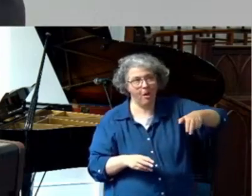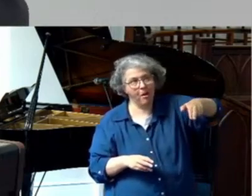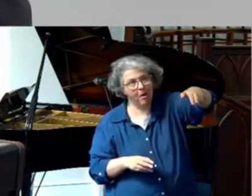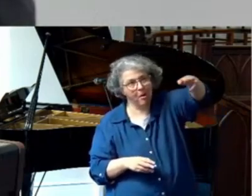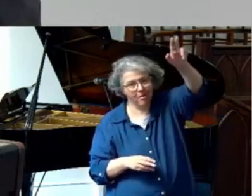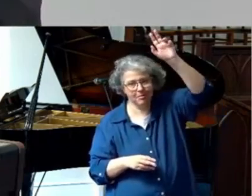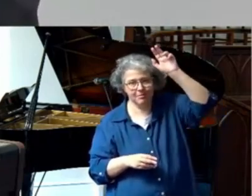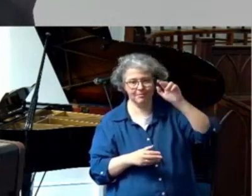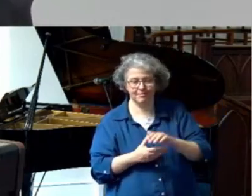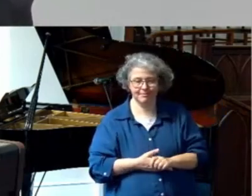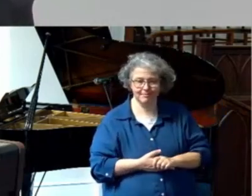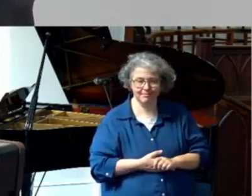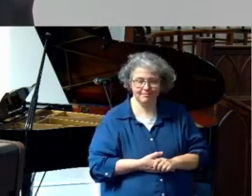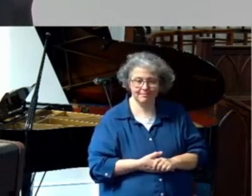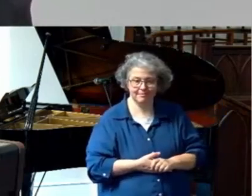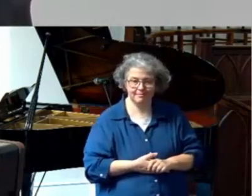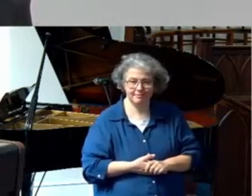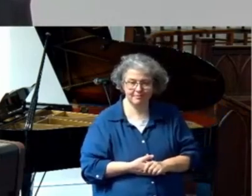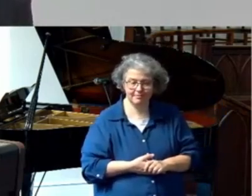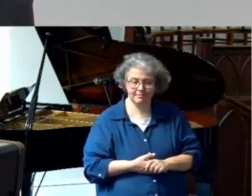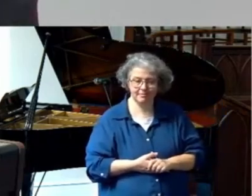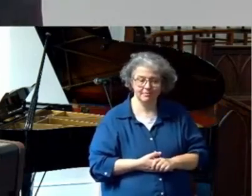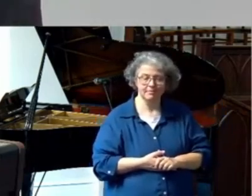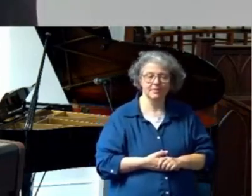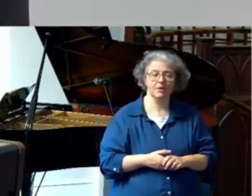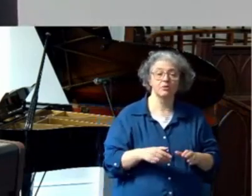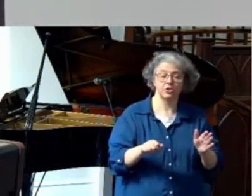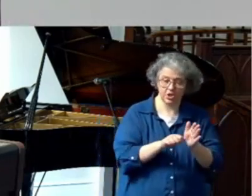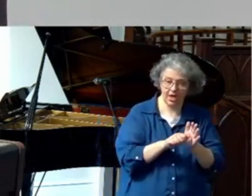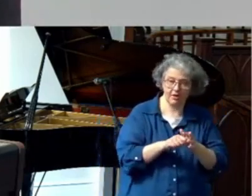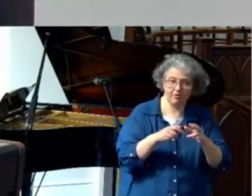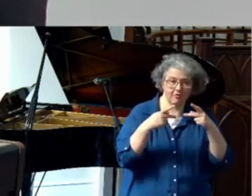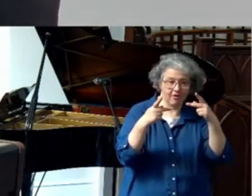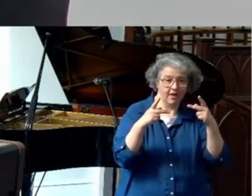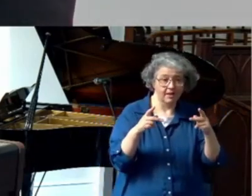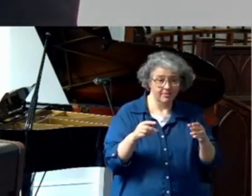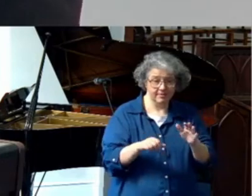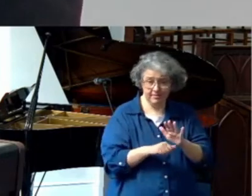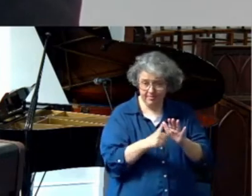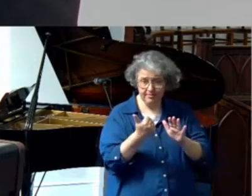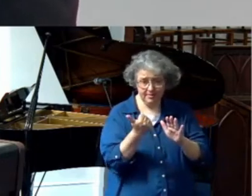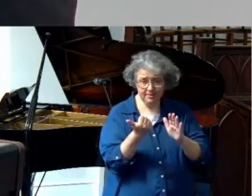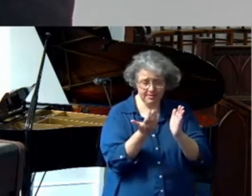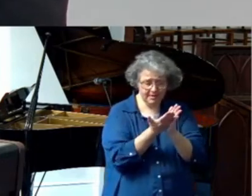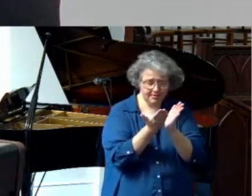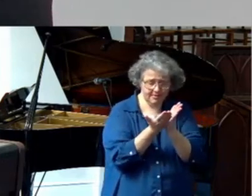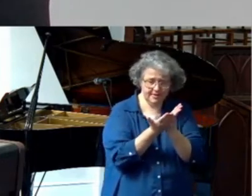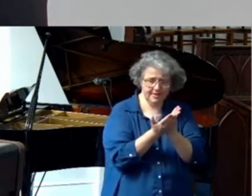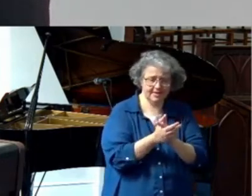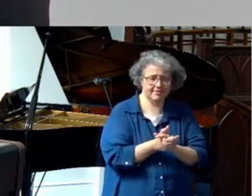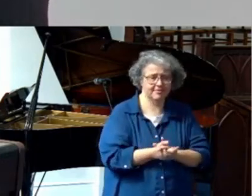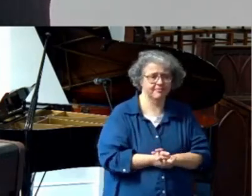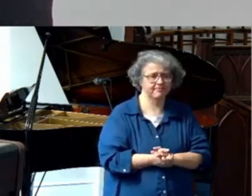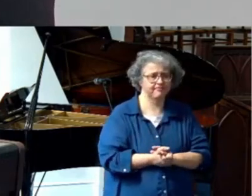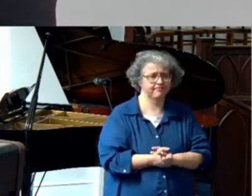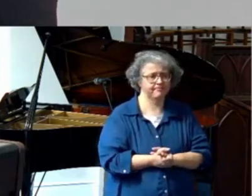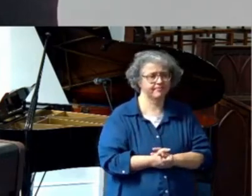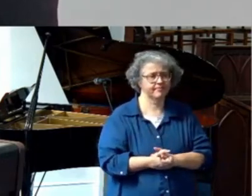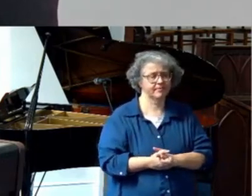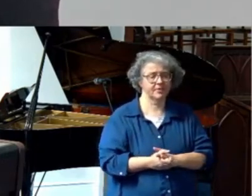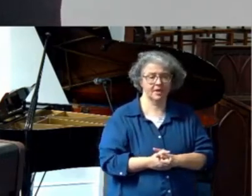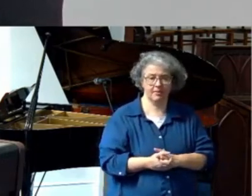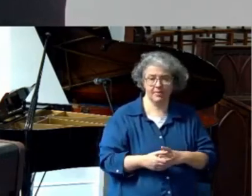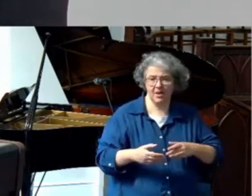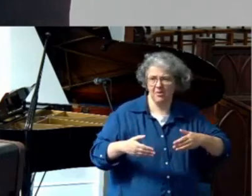uma presunção nos primeiros cristãos. Porque o texto mostra, escutem agora vocês que dizem, hoje ou amanhã iremos para